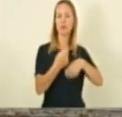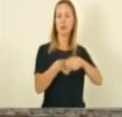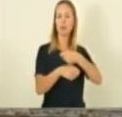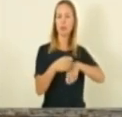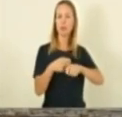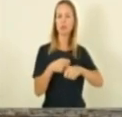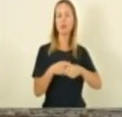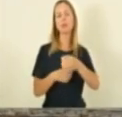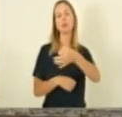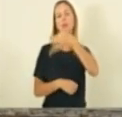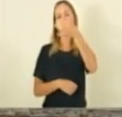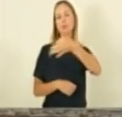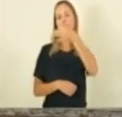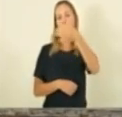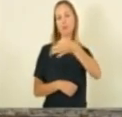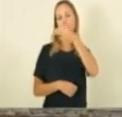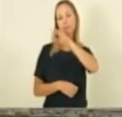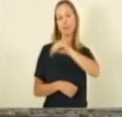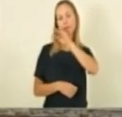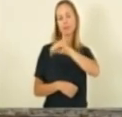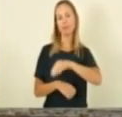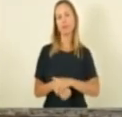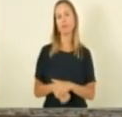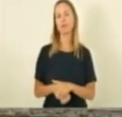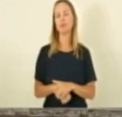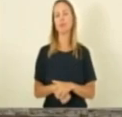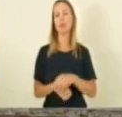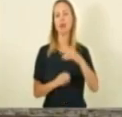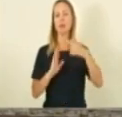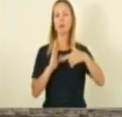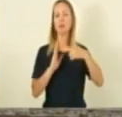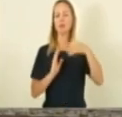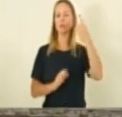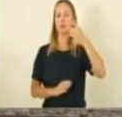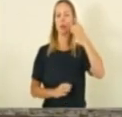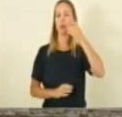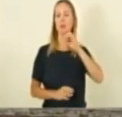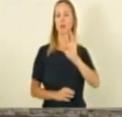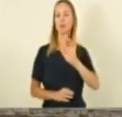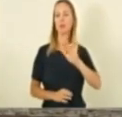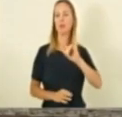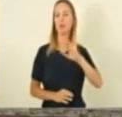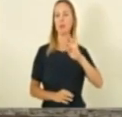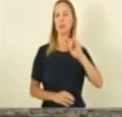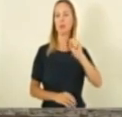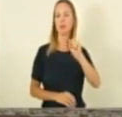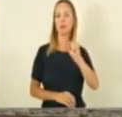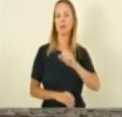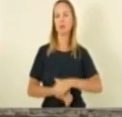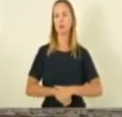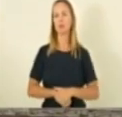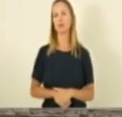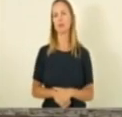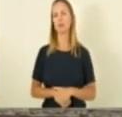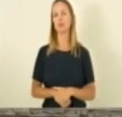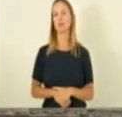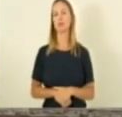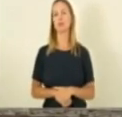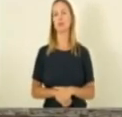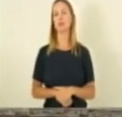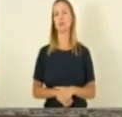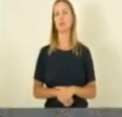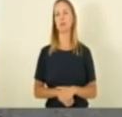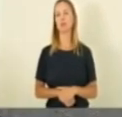para oferecer parecer oral à matéria. Relator, deputado Freitas. Tem que relatar, tá? É o último dia. Tá